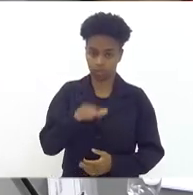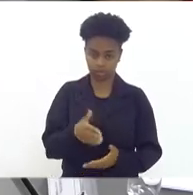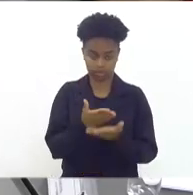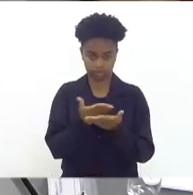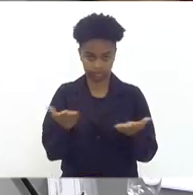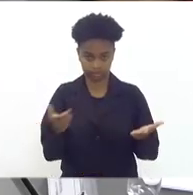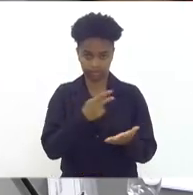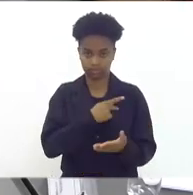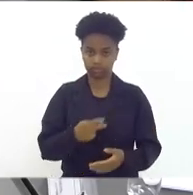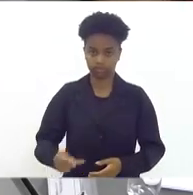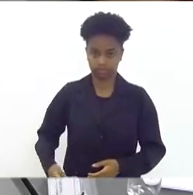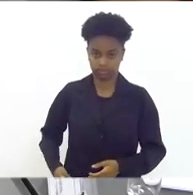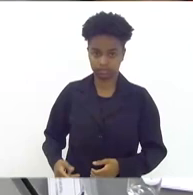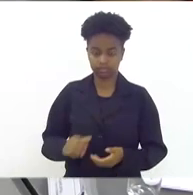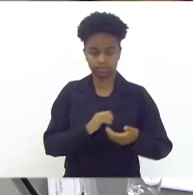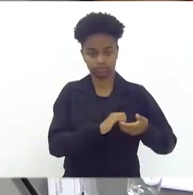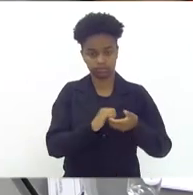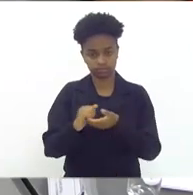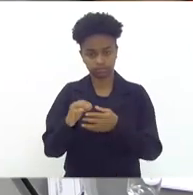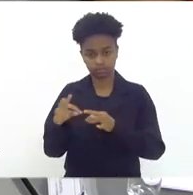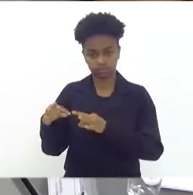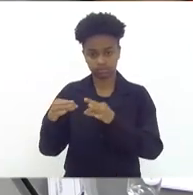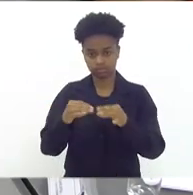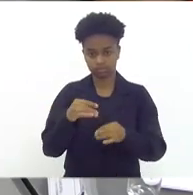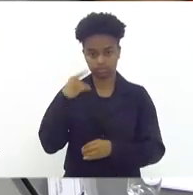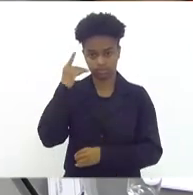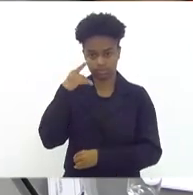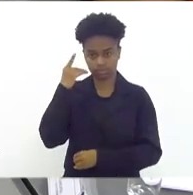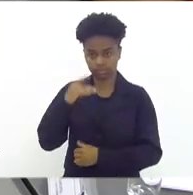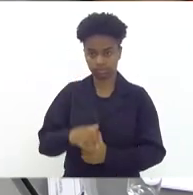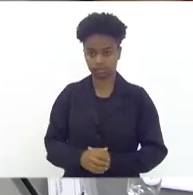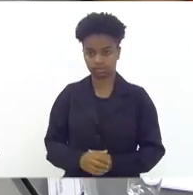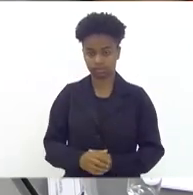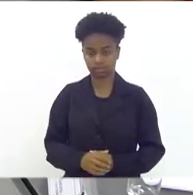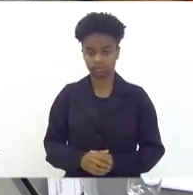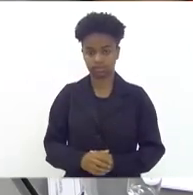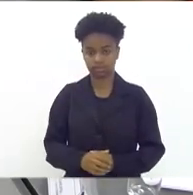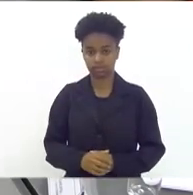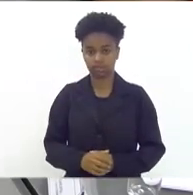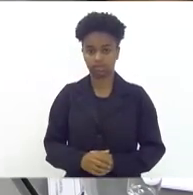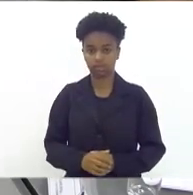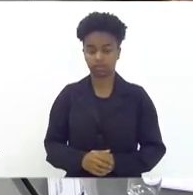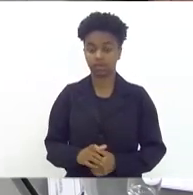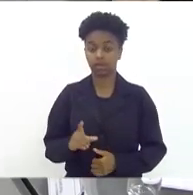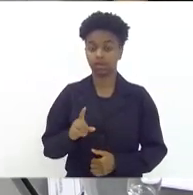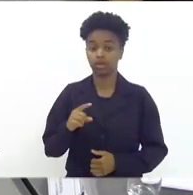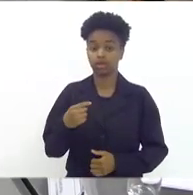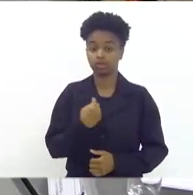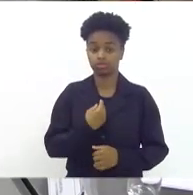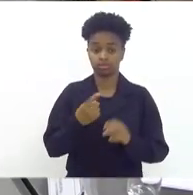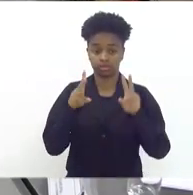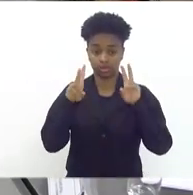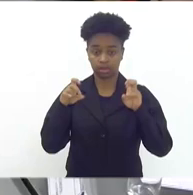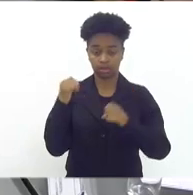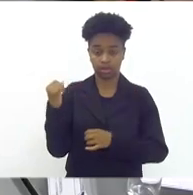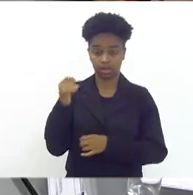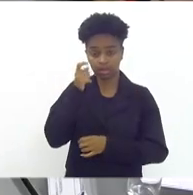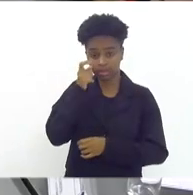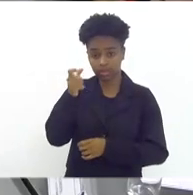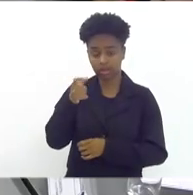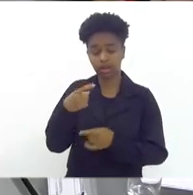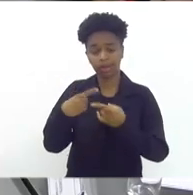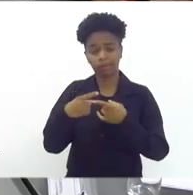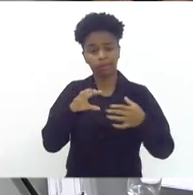Presidente cumprimento todos os deputados em relação ao investimento é muito interessante não dá para ter uma explicação geral para uma coisa